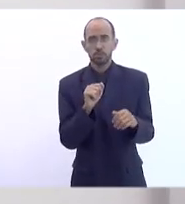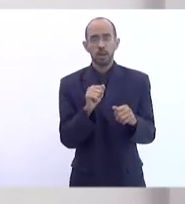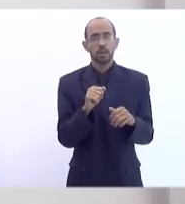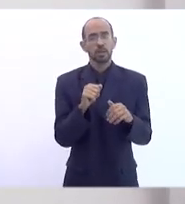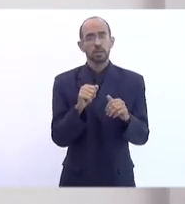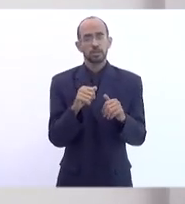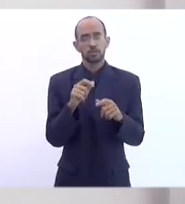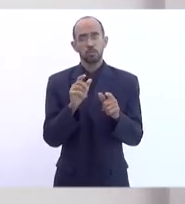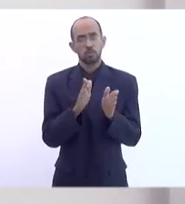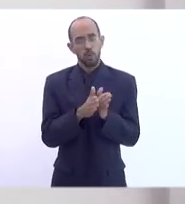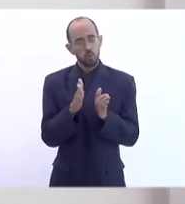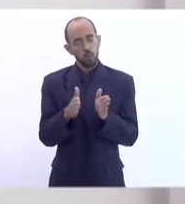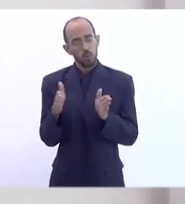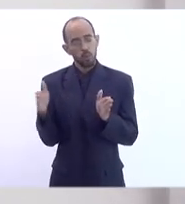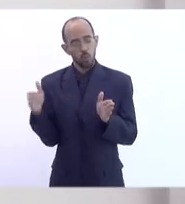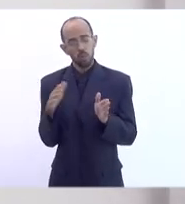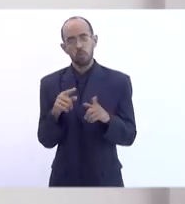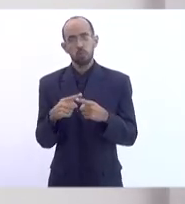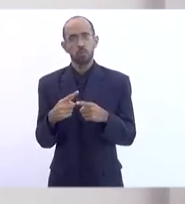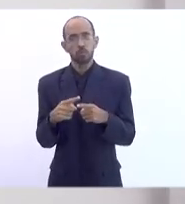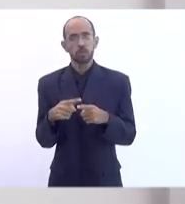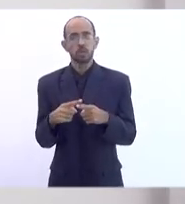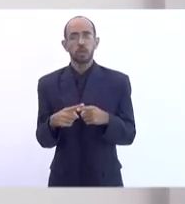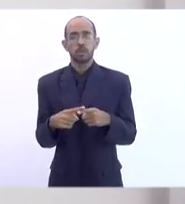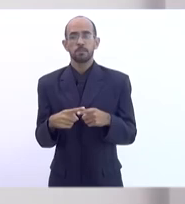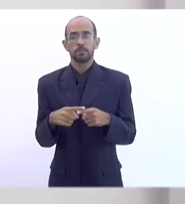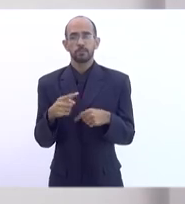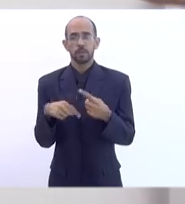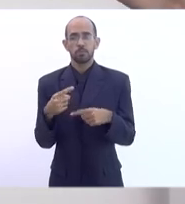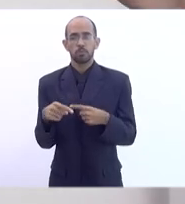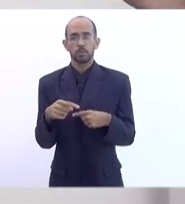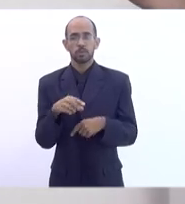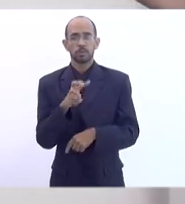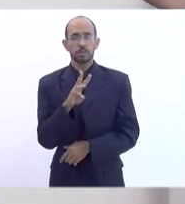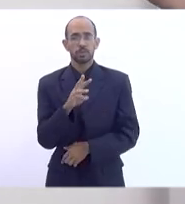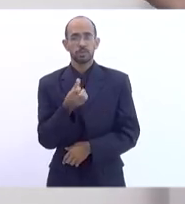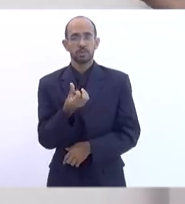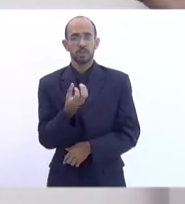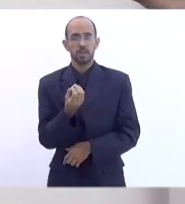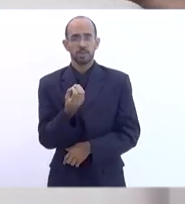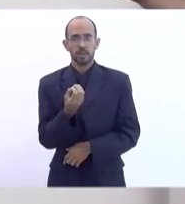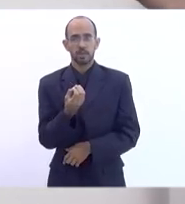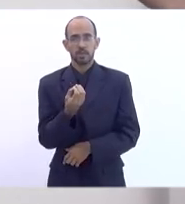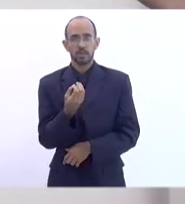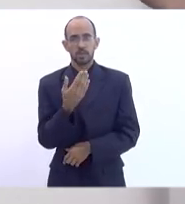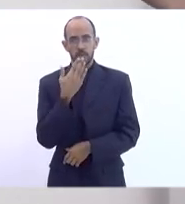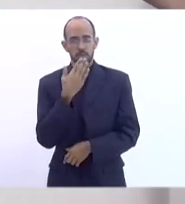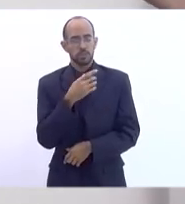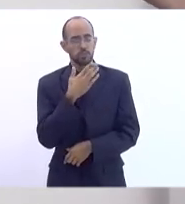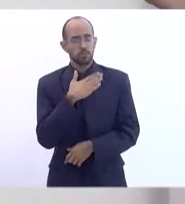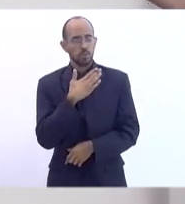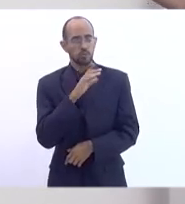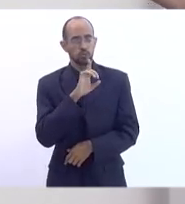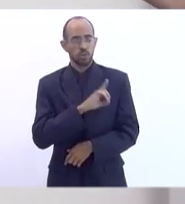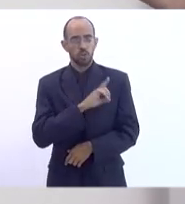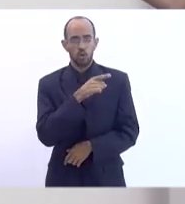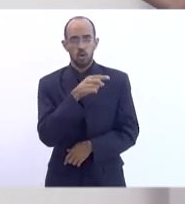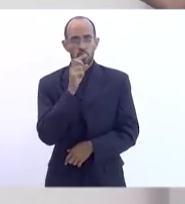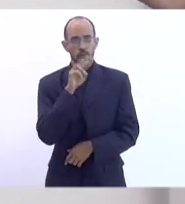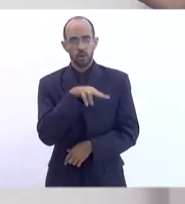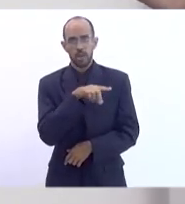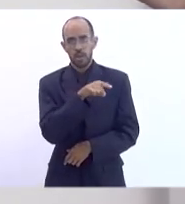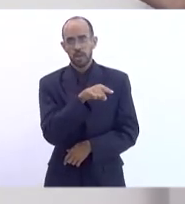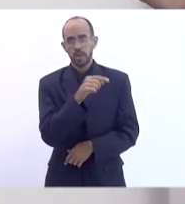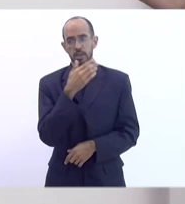isso com carro andando e depois 360 passei para o meu diretor e o meu